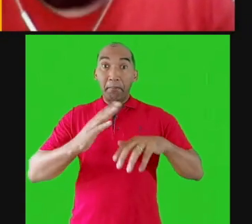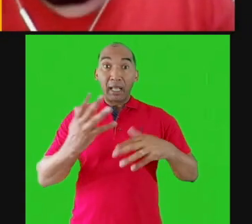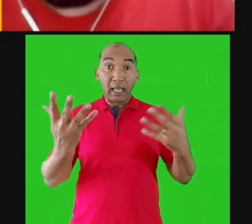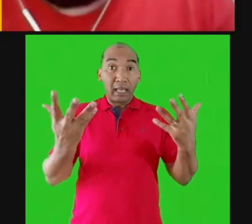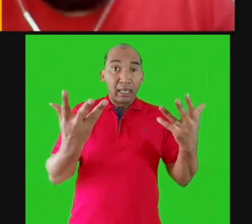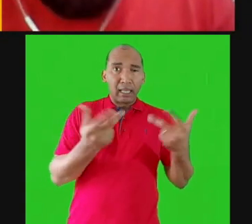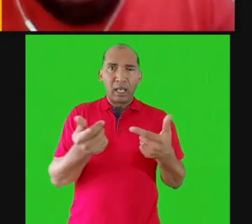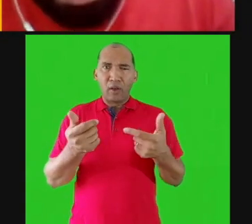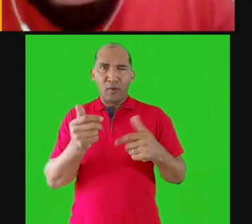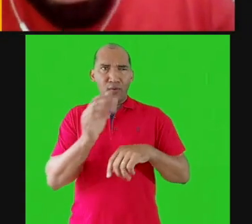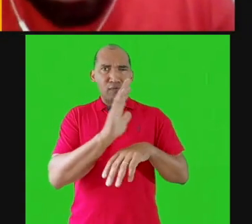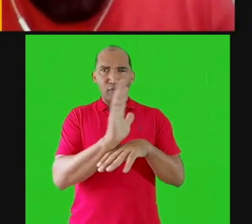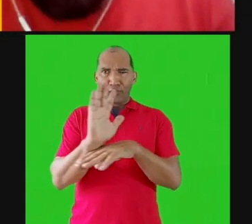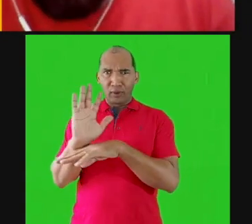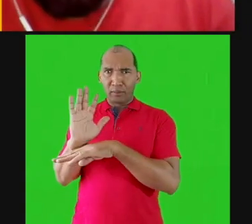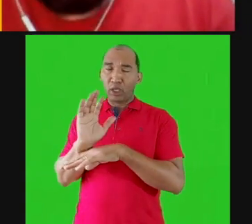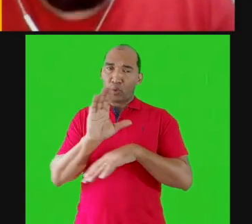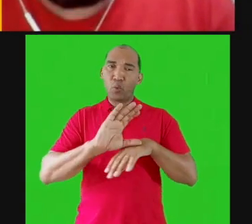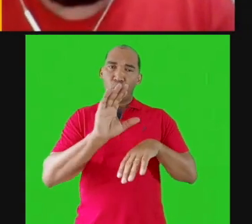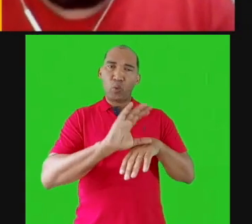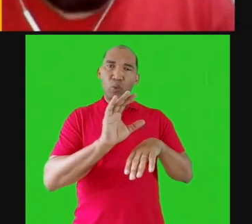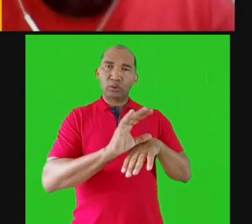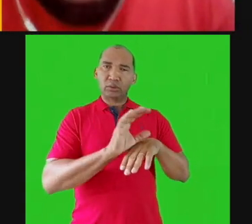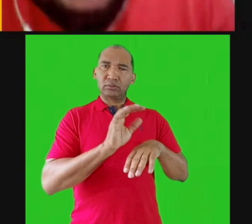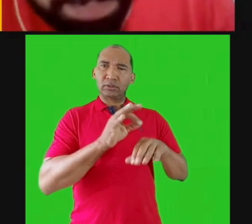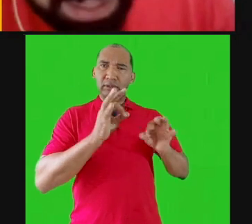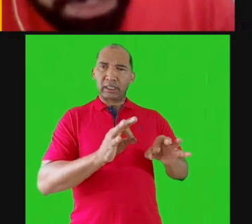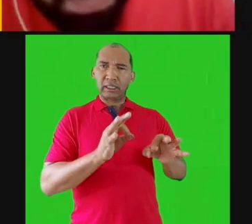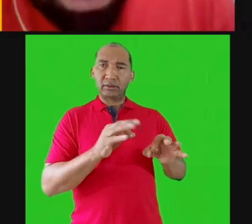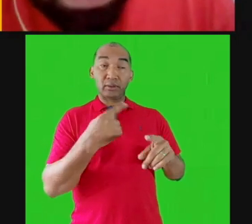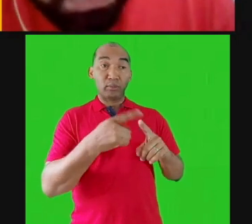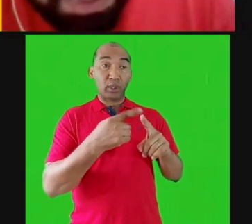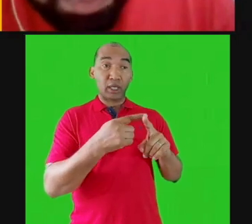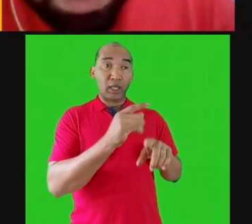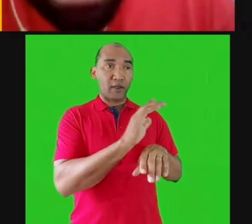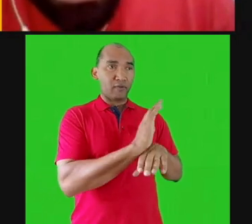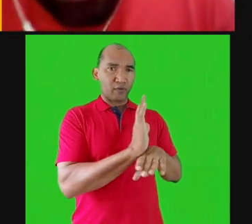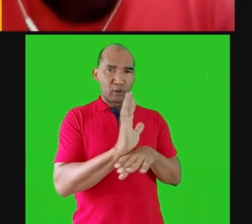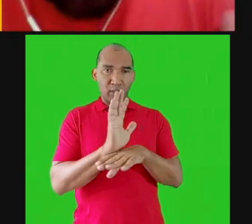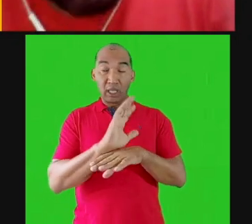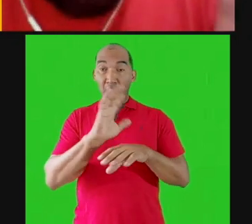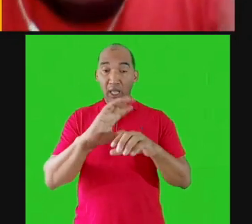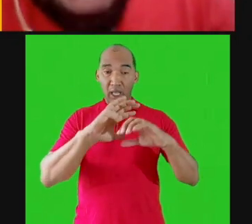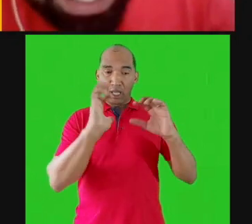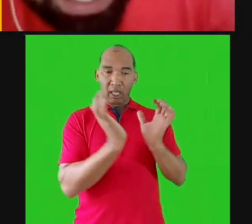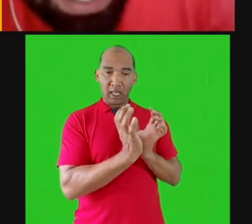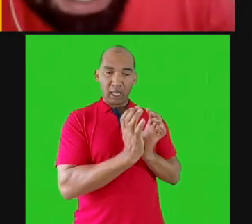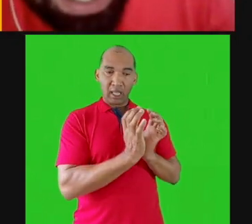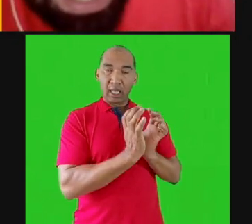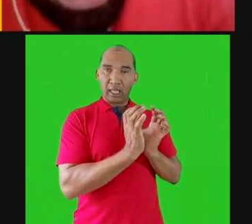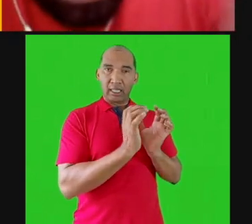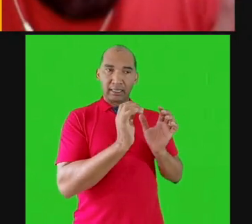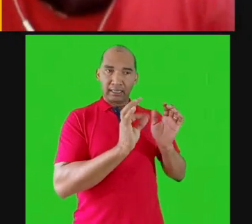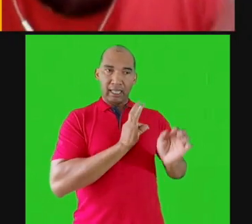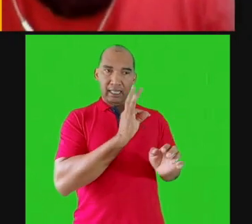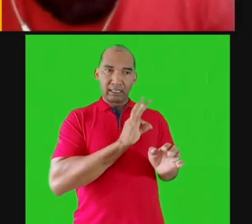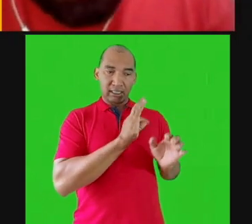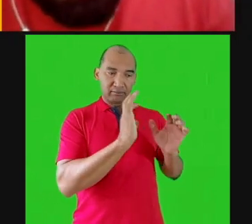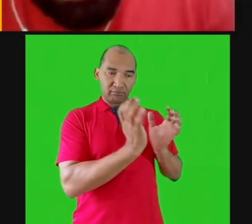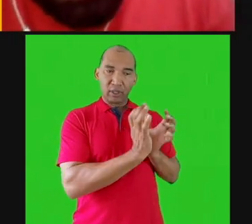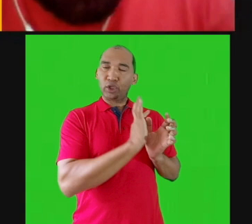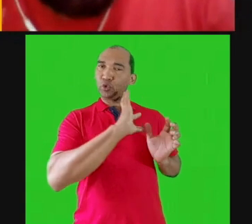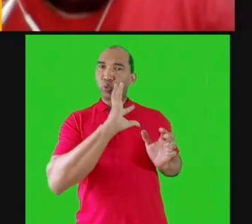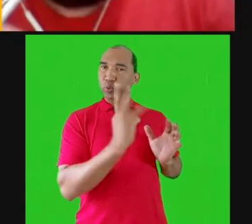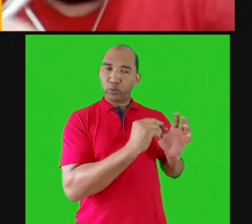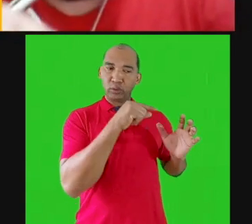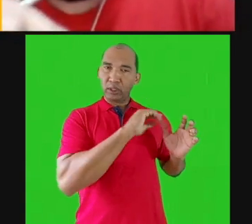E o mais legal desses filmes, que eu acho que o curso seguiu à risca aquilo que ele pediu, porque são filmes onde a equipe técnica é estritamente produzida